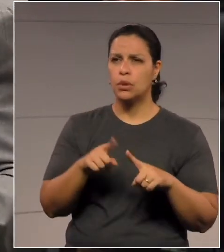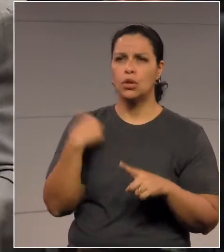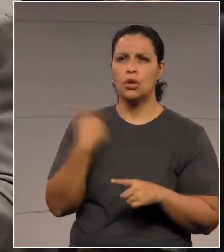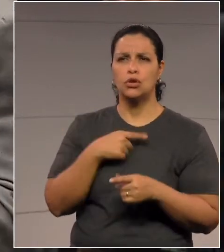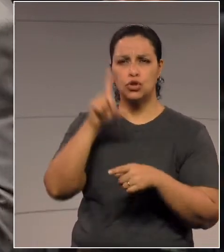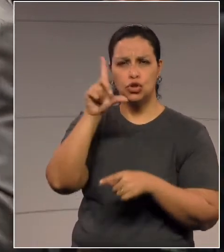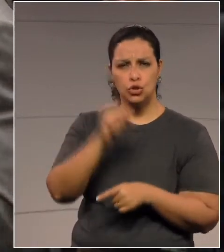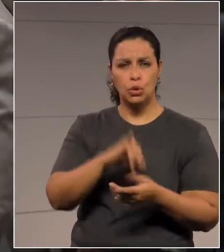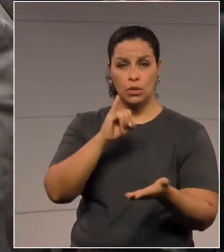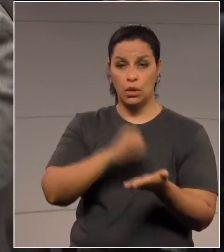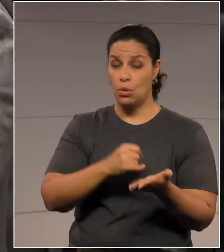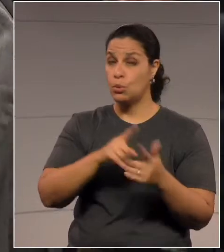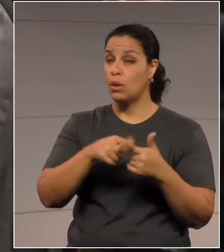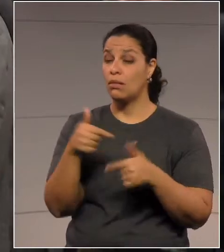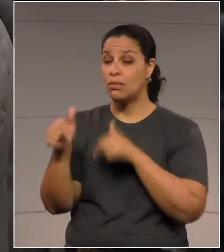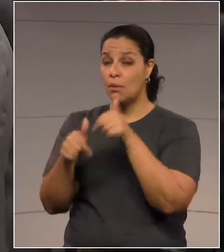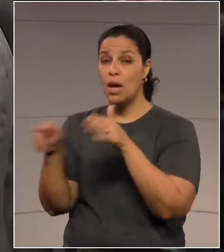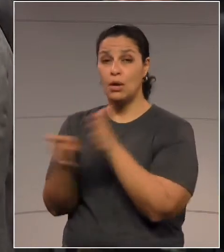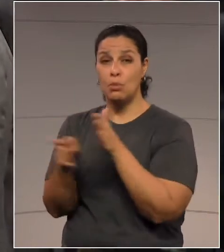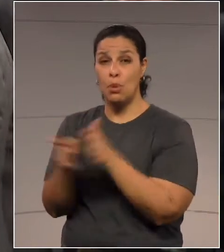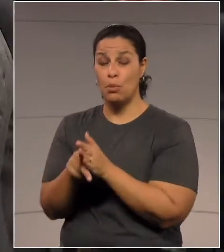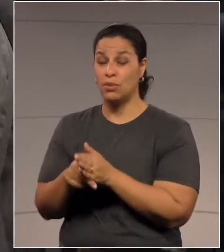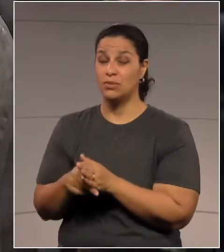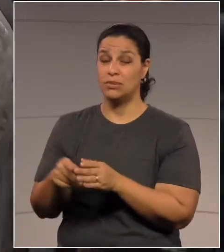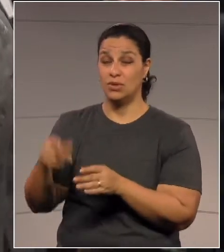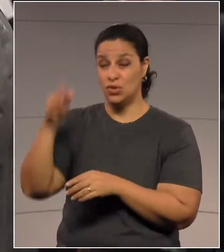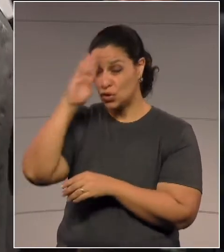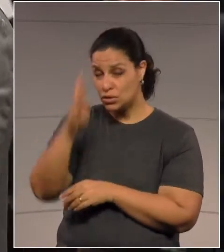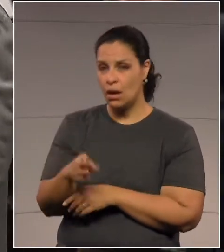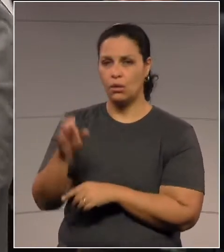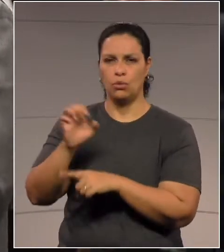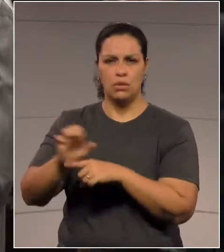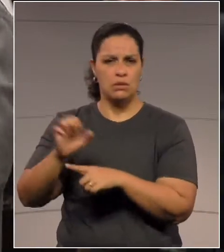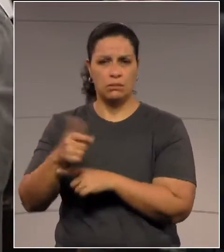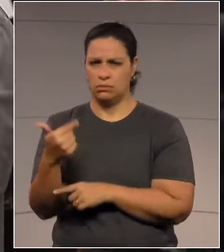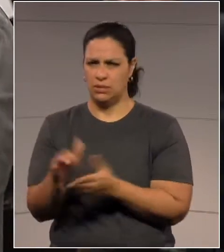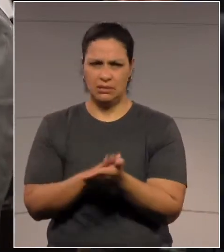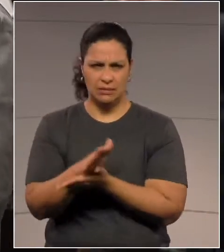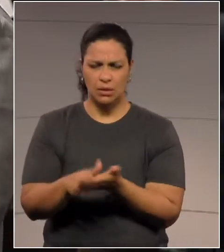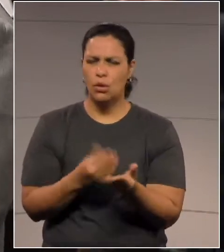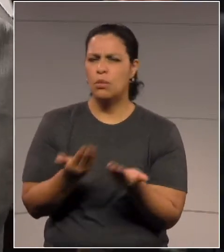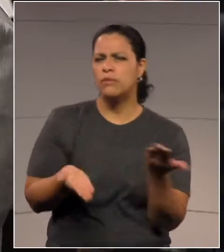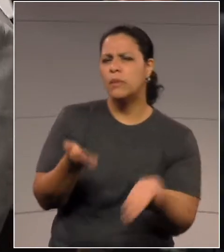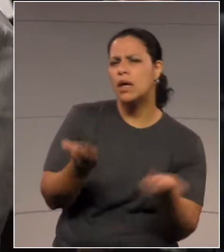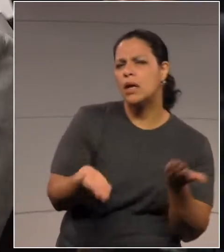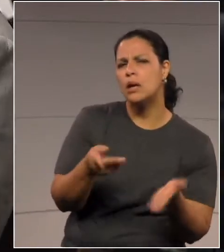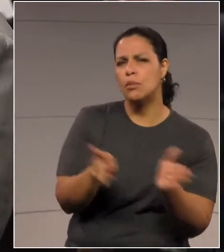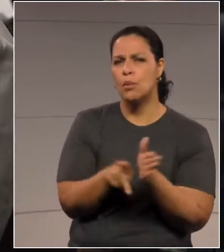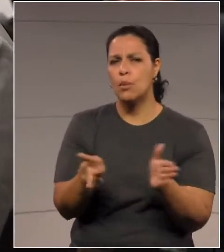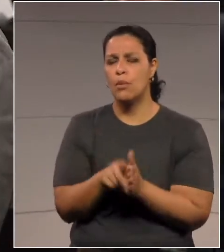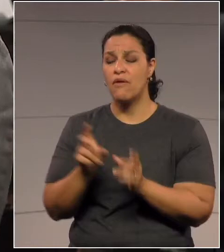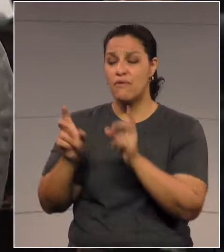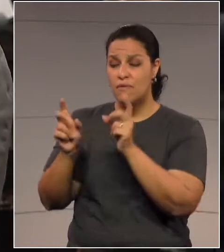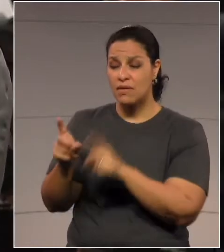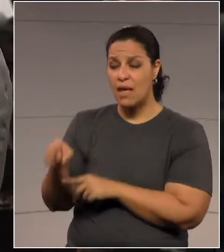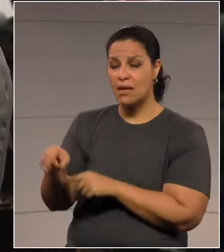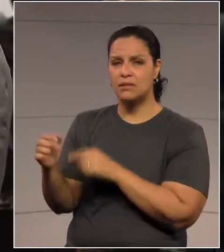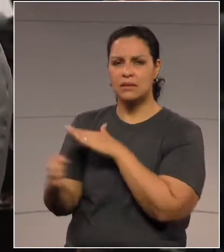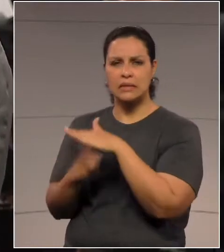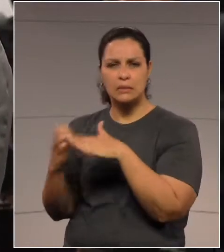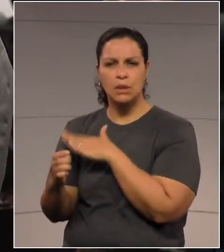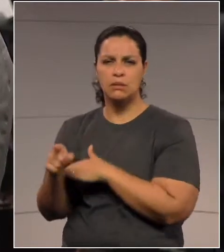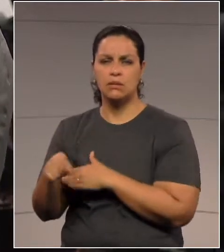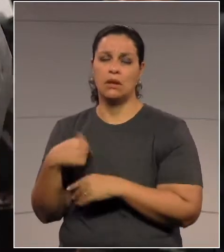diminuirmos os impostos, mas por se diminuir os serviços prestados. Como nós vamos contrabalancear a venda de ativos que geram